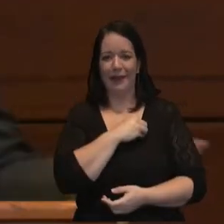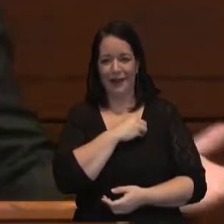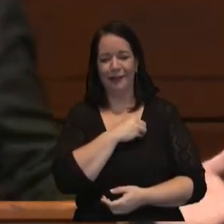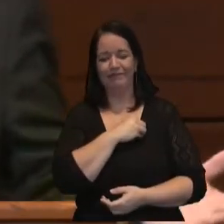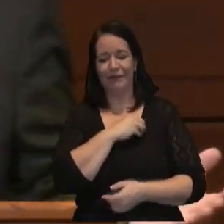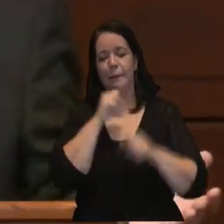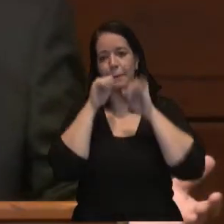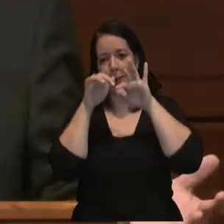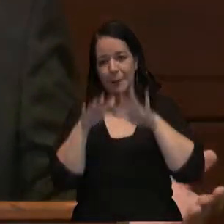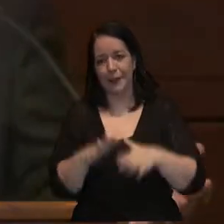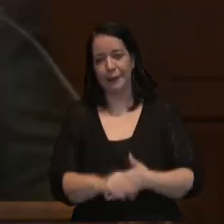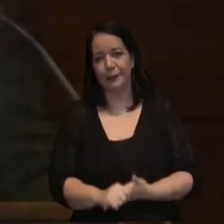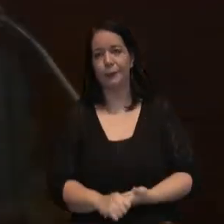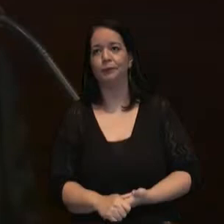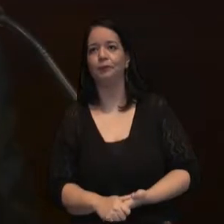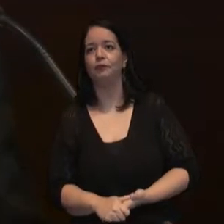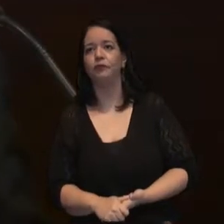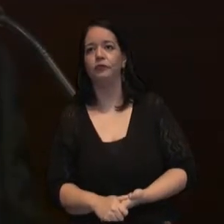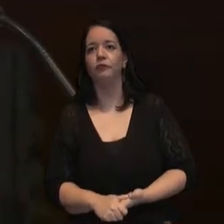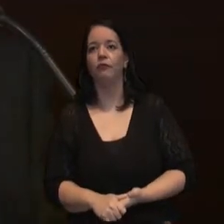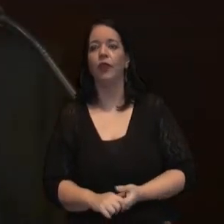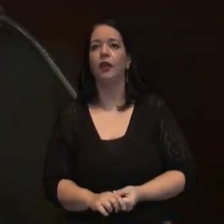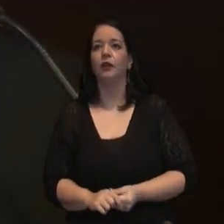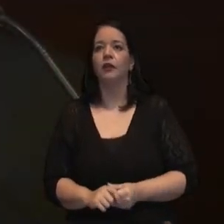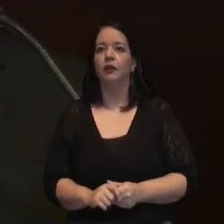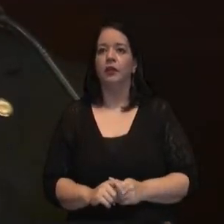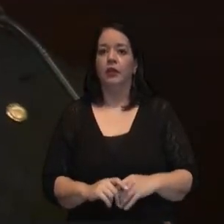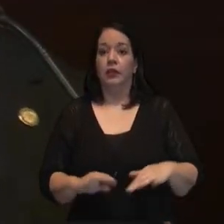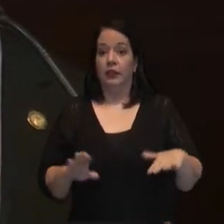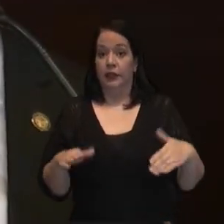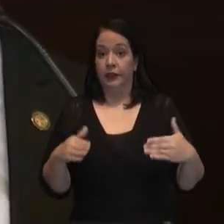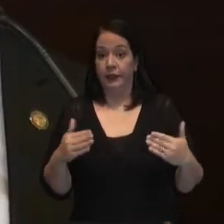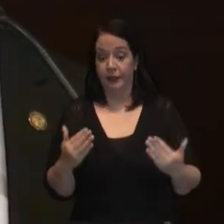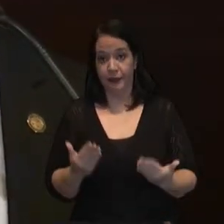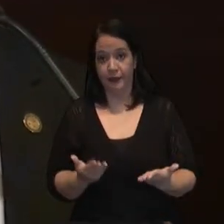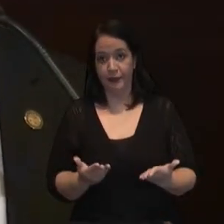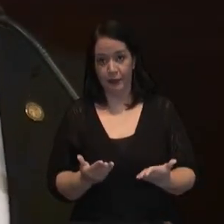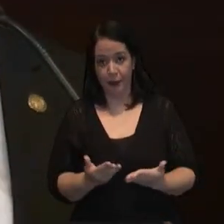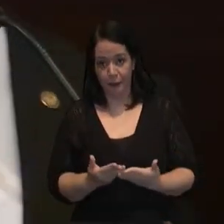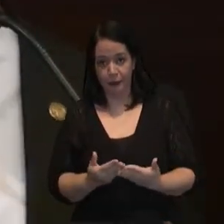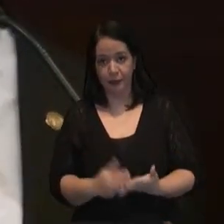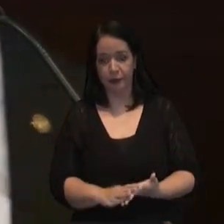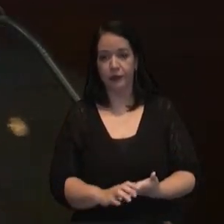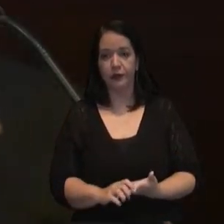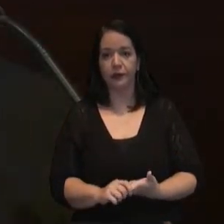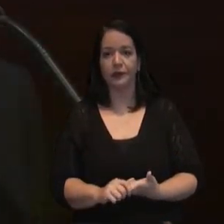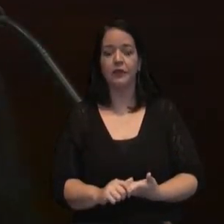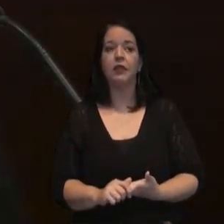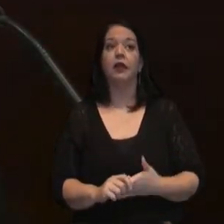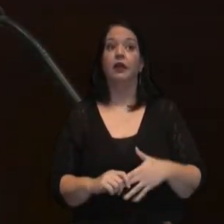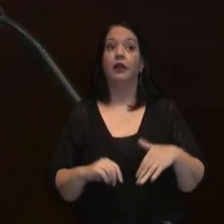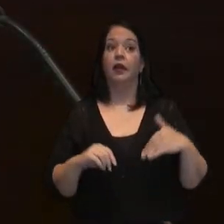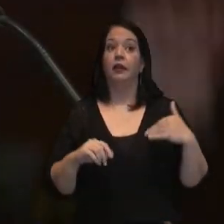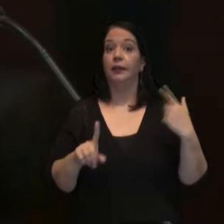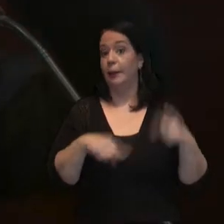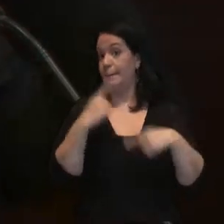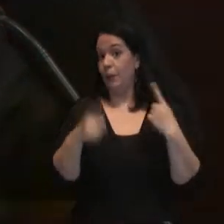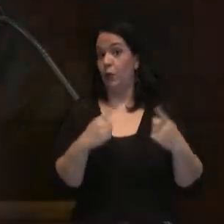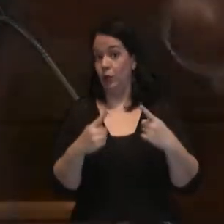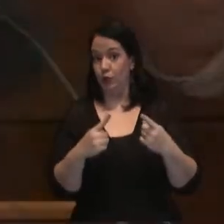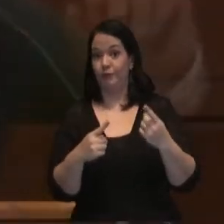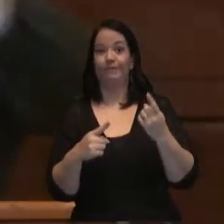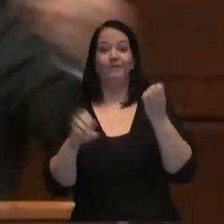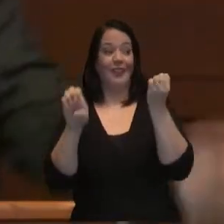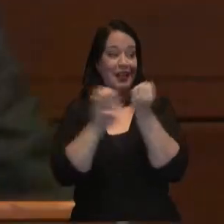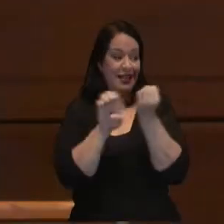nós pensaríamos também. Ora, se eu digo que vou atacar ao sul, lá está o exército de Israel. Se for